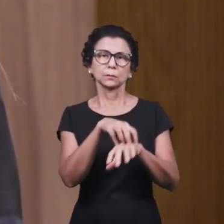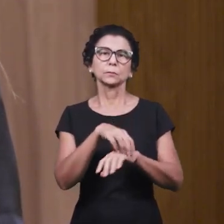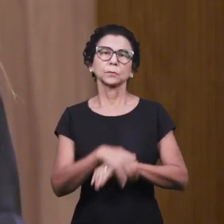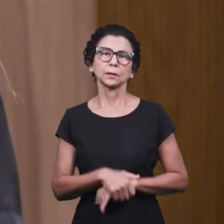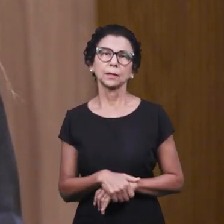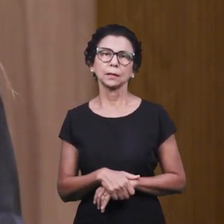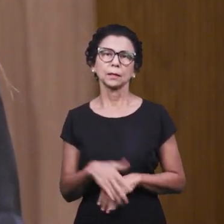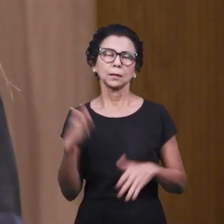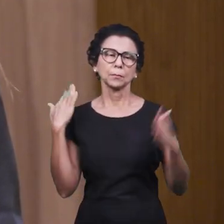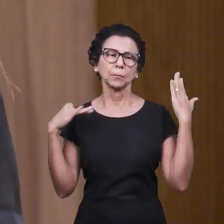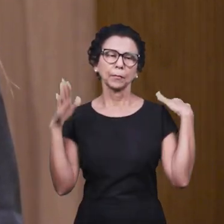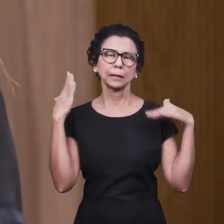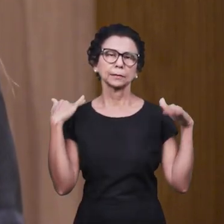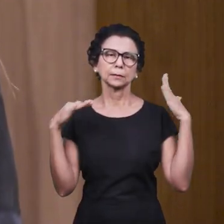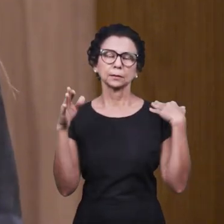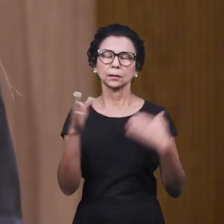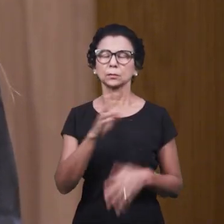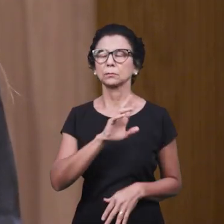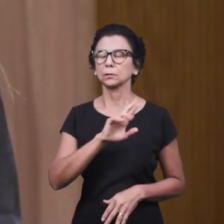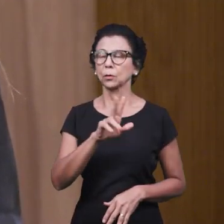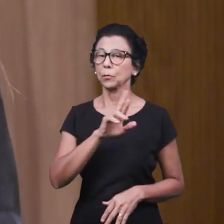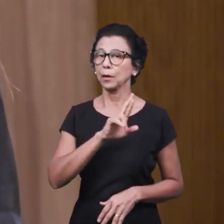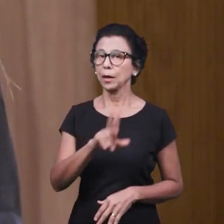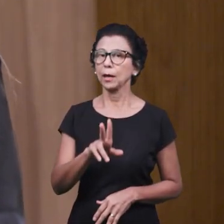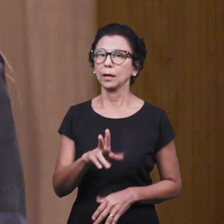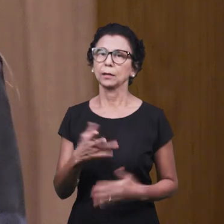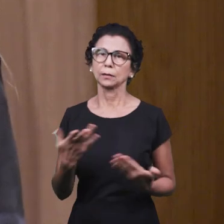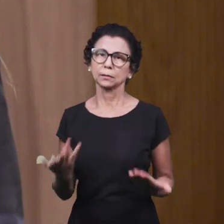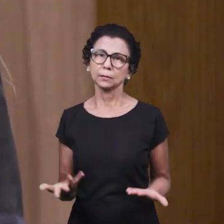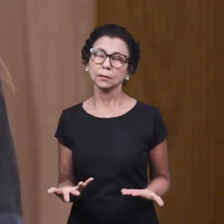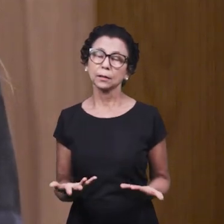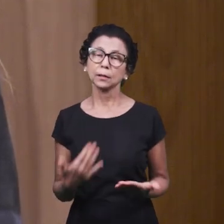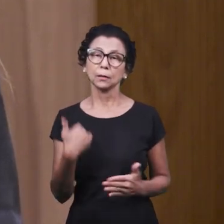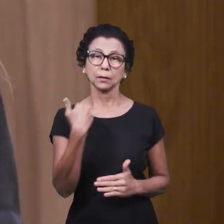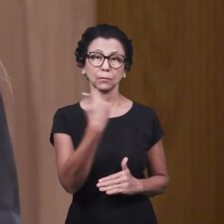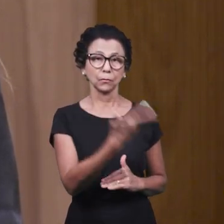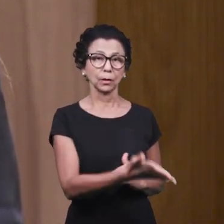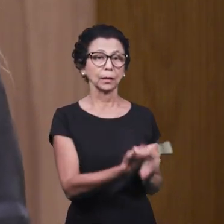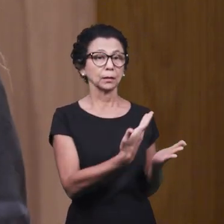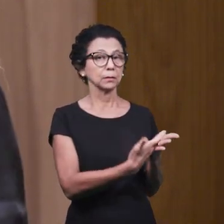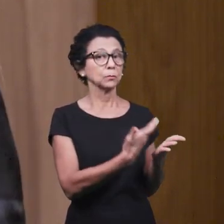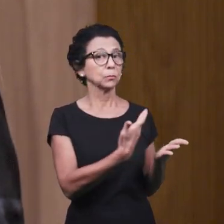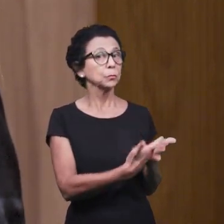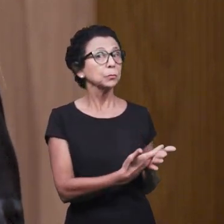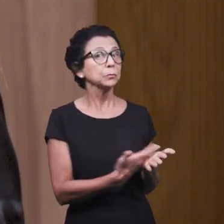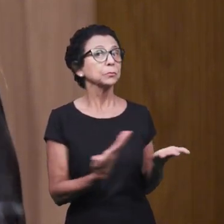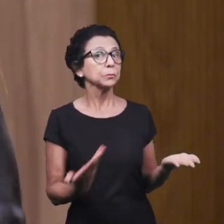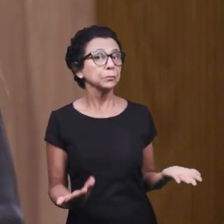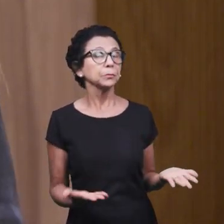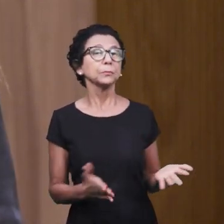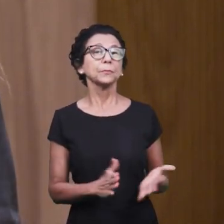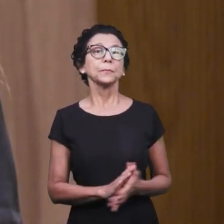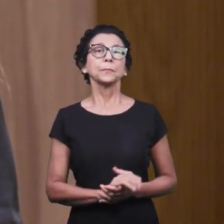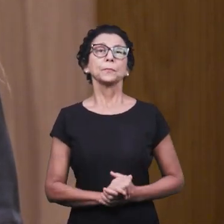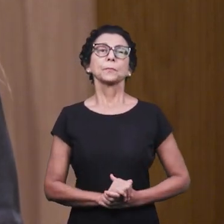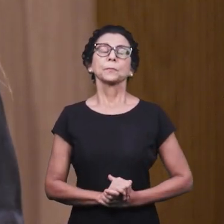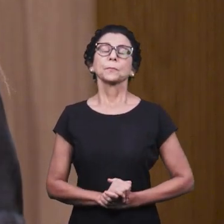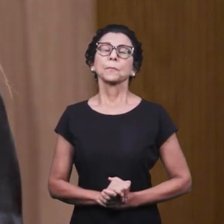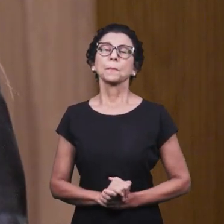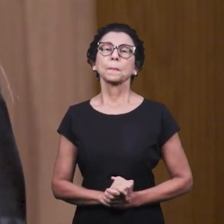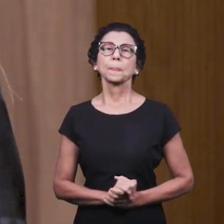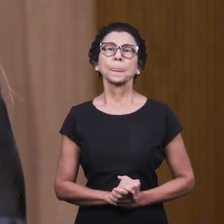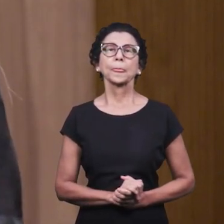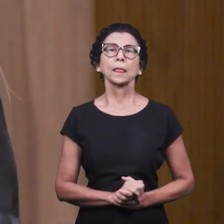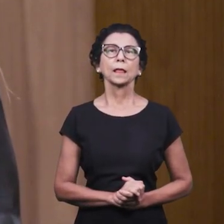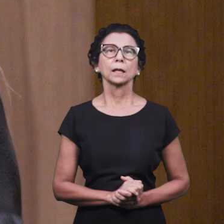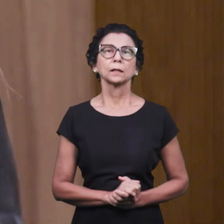é? E estando fora, é estudo que está em primeiro plano. E a coisa vai fluindo, né? Porque as famílias que